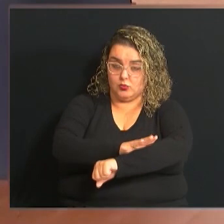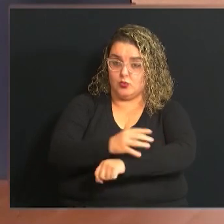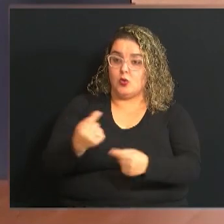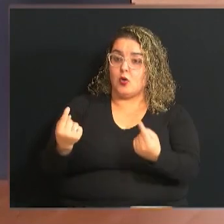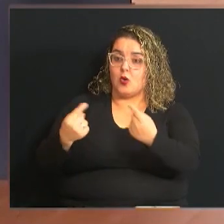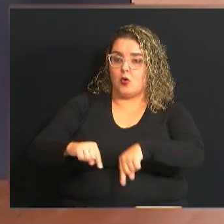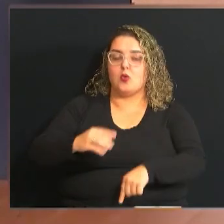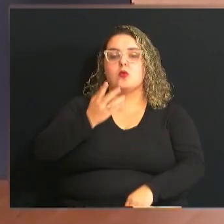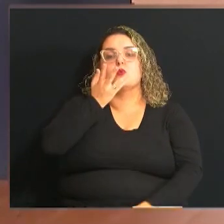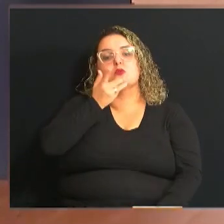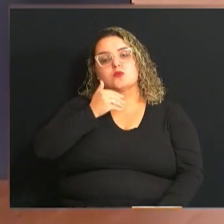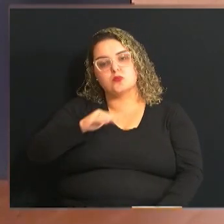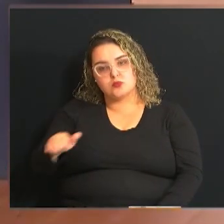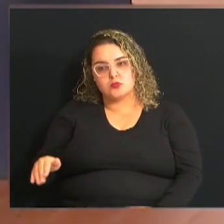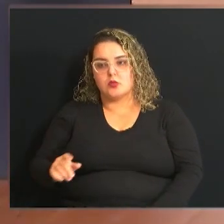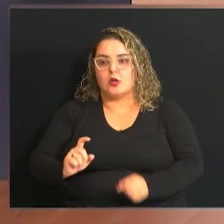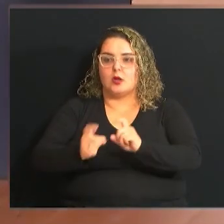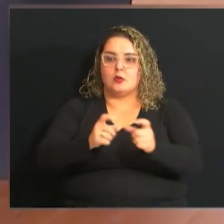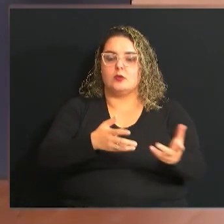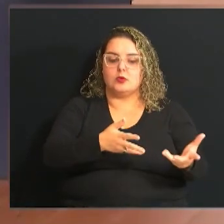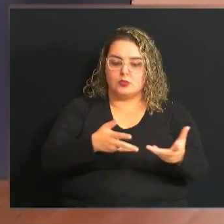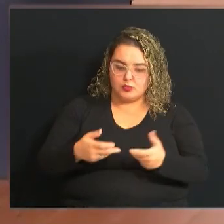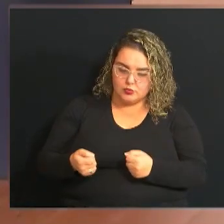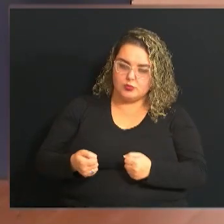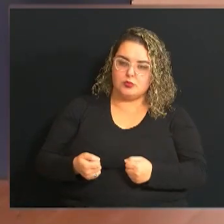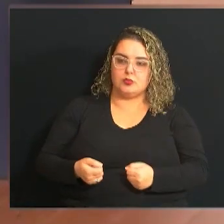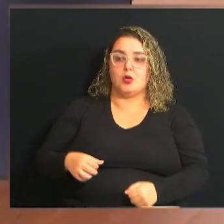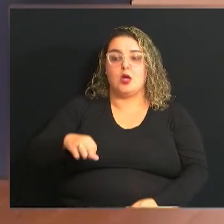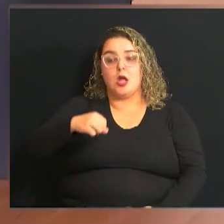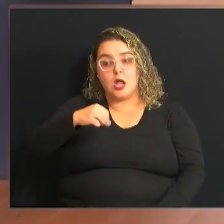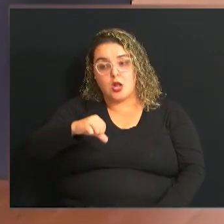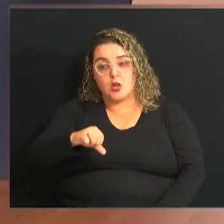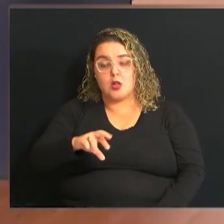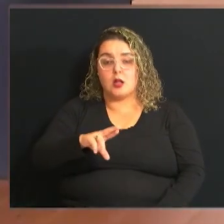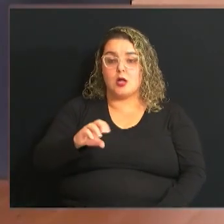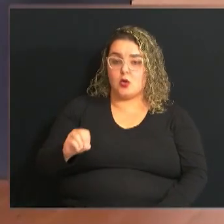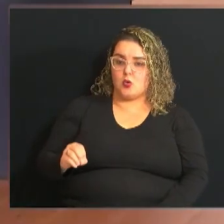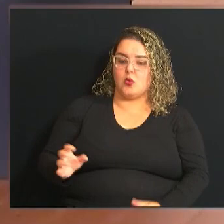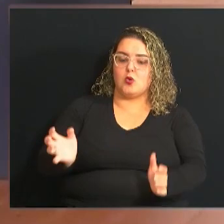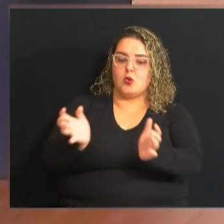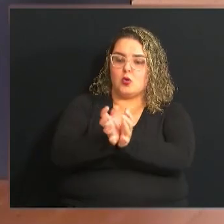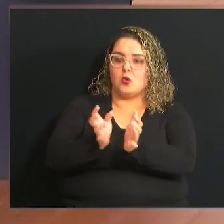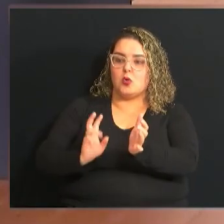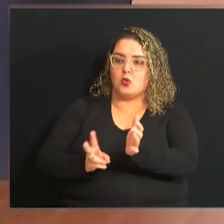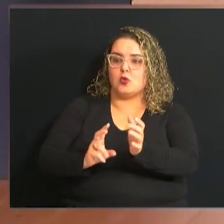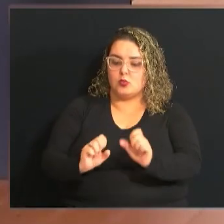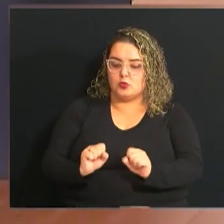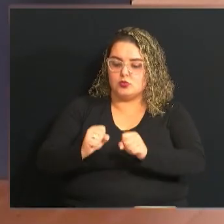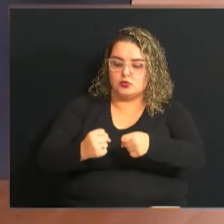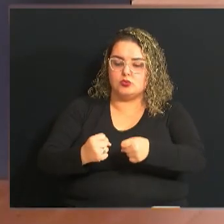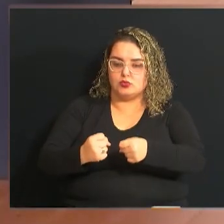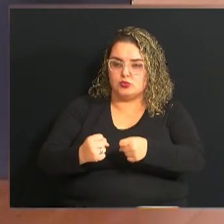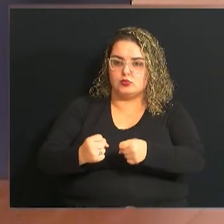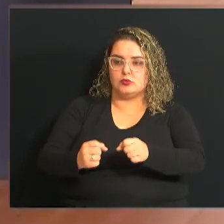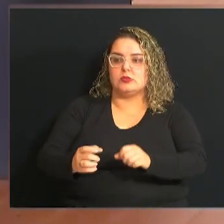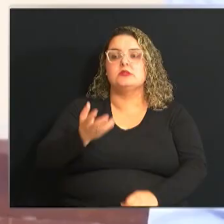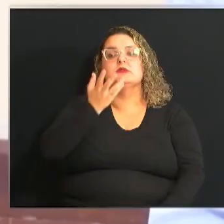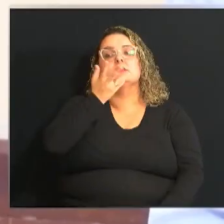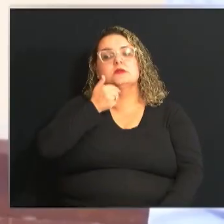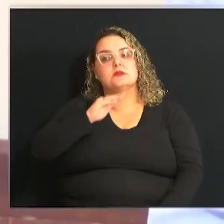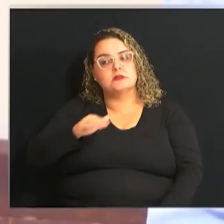com muita responsabilidade. E em Campinas hoje é um celeiro de grandes praticantes desse esporte. Então, em razão disso, nós